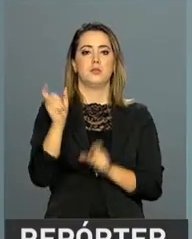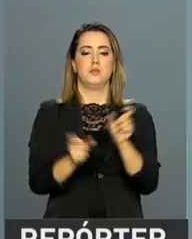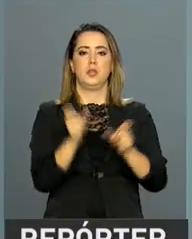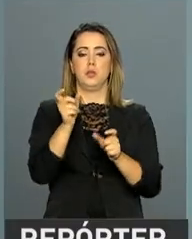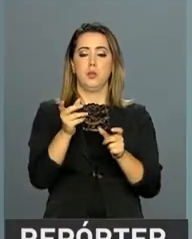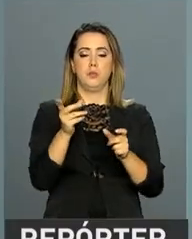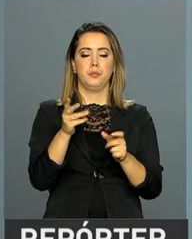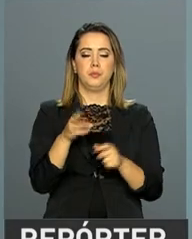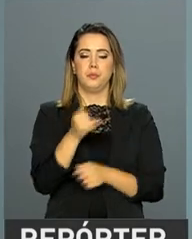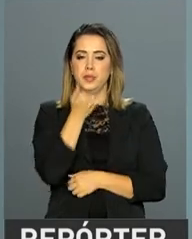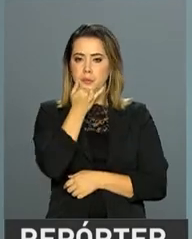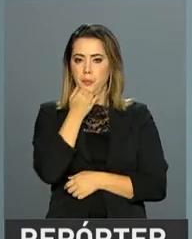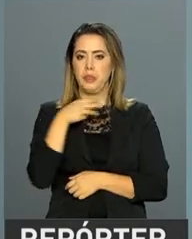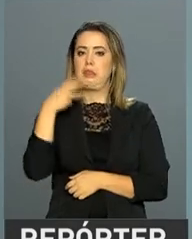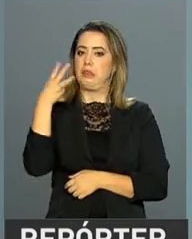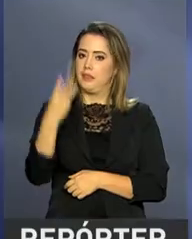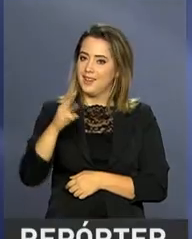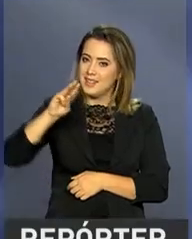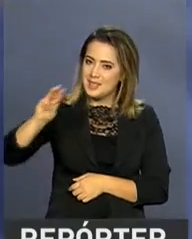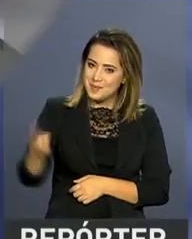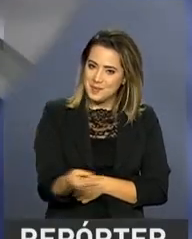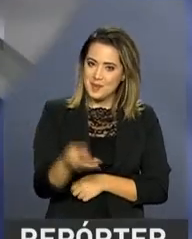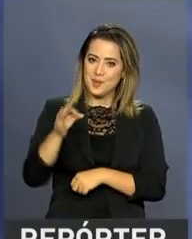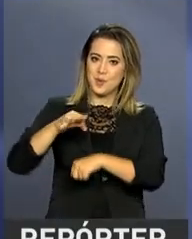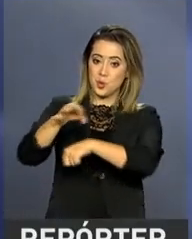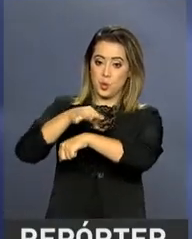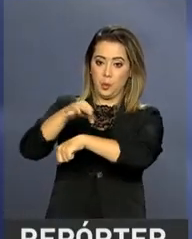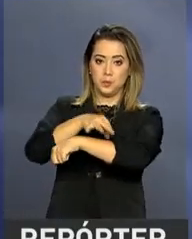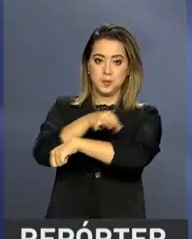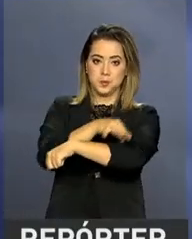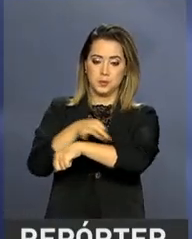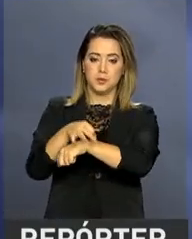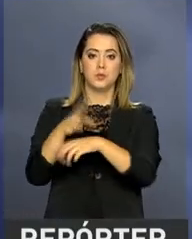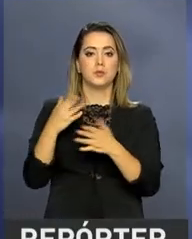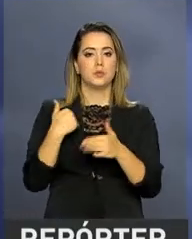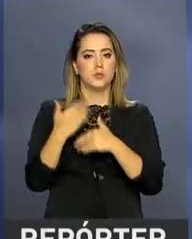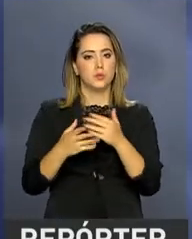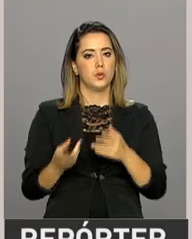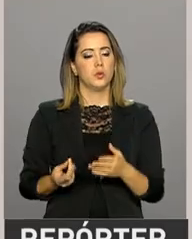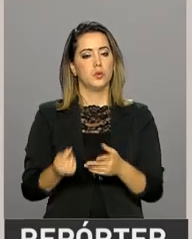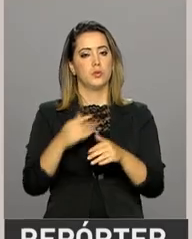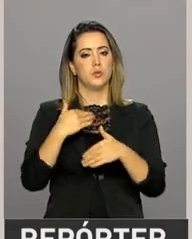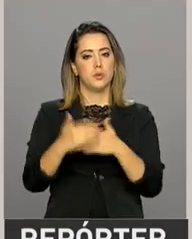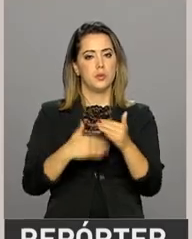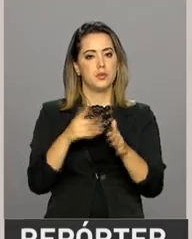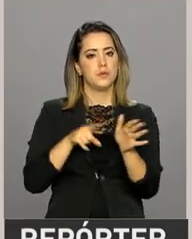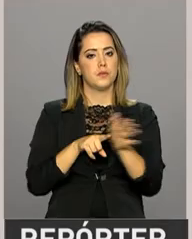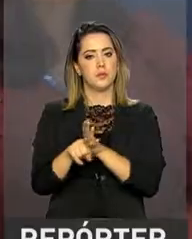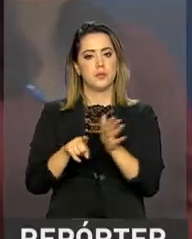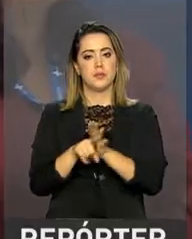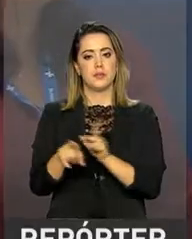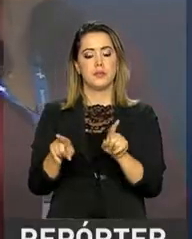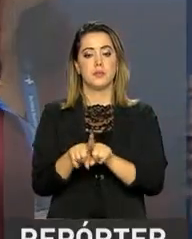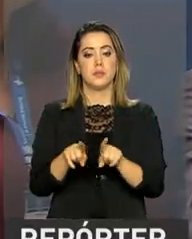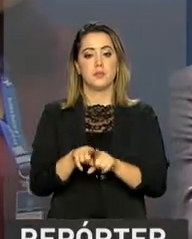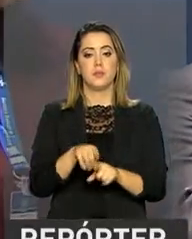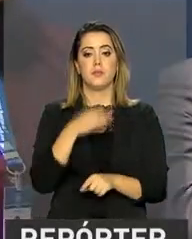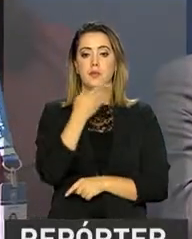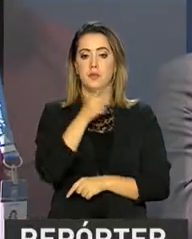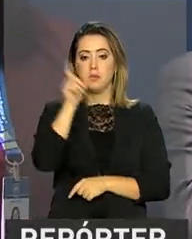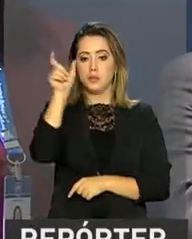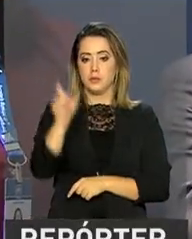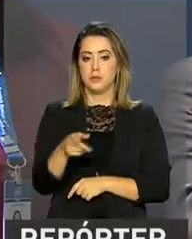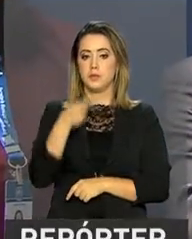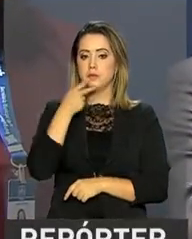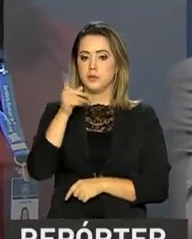da liberação no ambiente, a produção será usada para a manutenção da colônia e para desenvolver pesquisas. Este agente